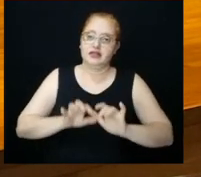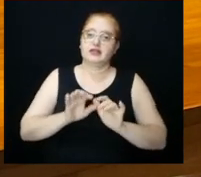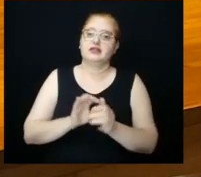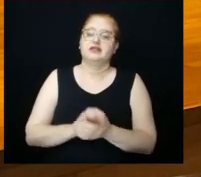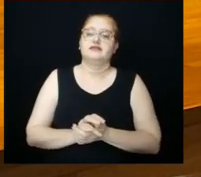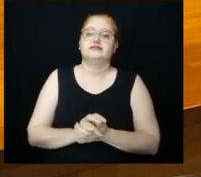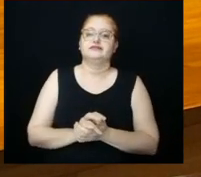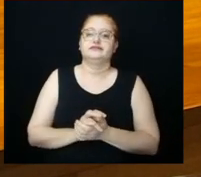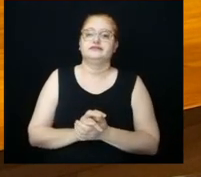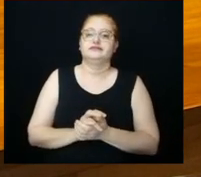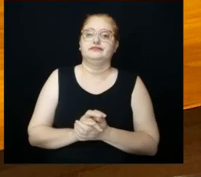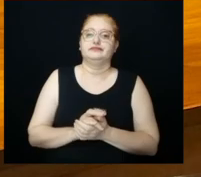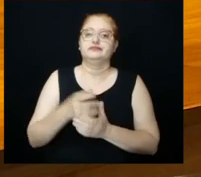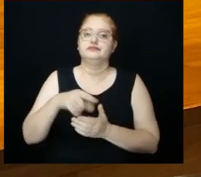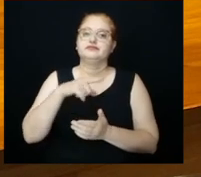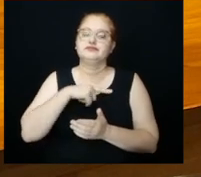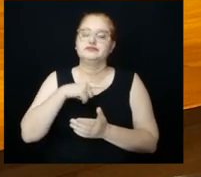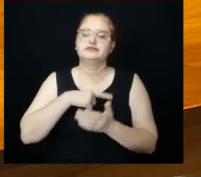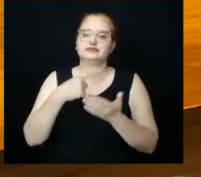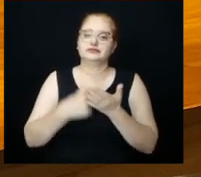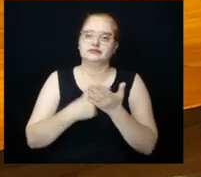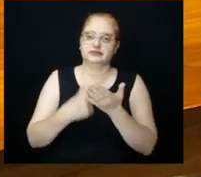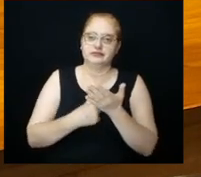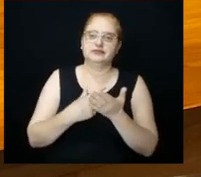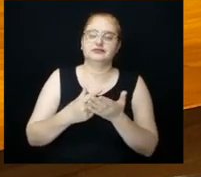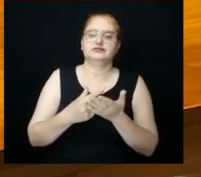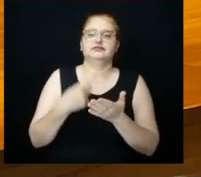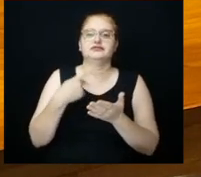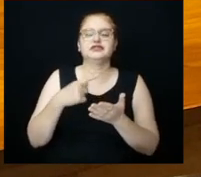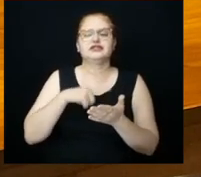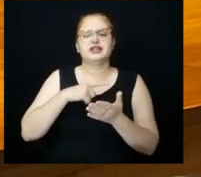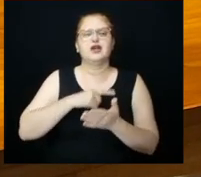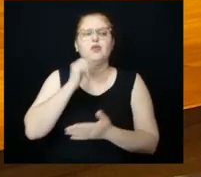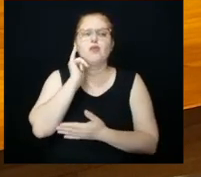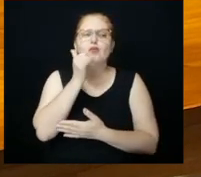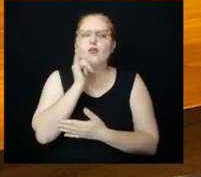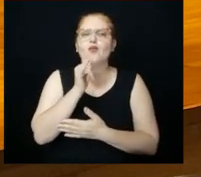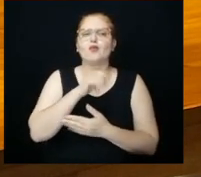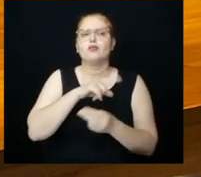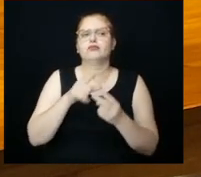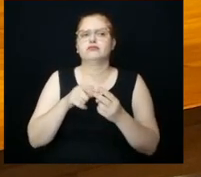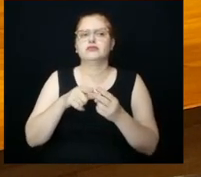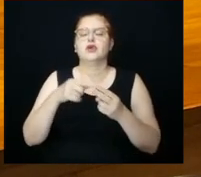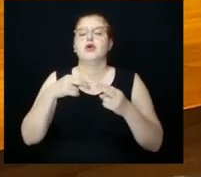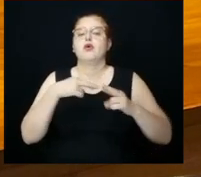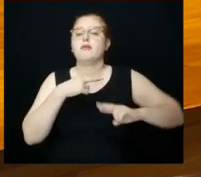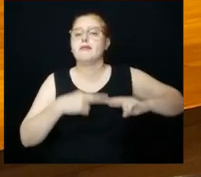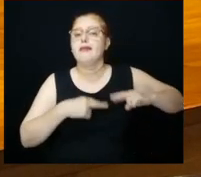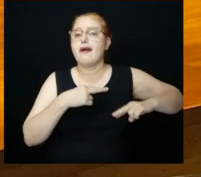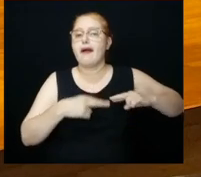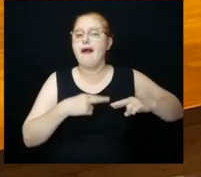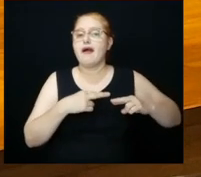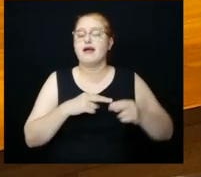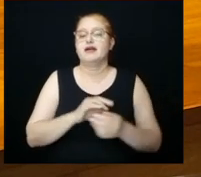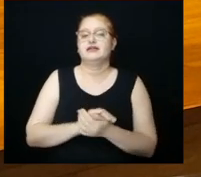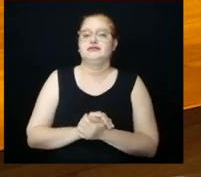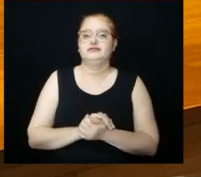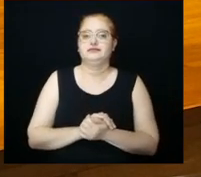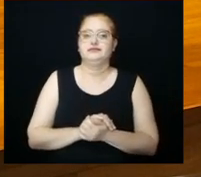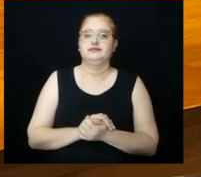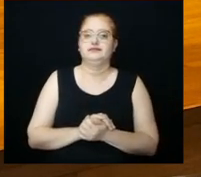Para vocês terem alguns livros mais dele. Aqui tem livros de contos, tem romance, né? É tudo